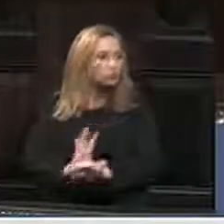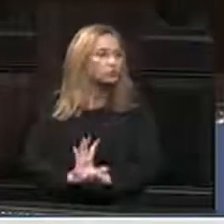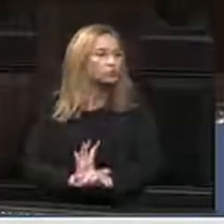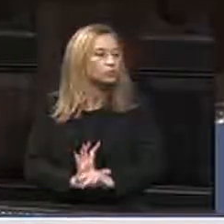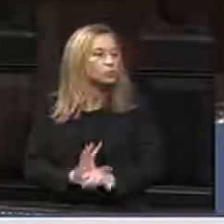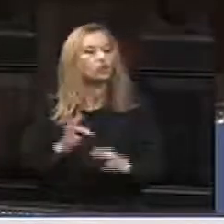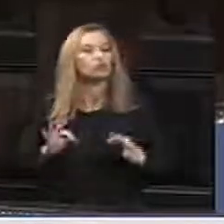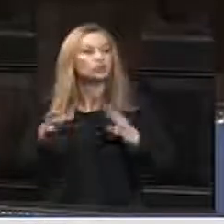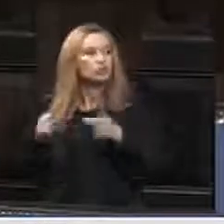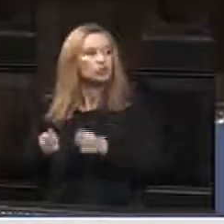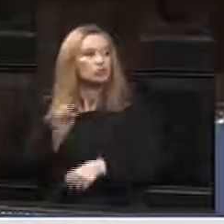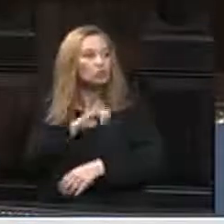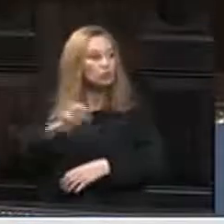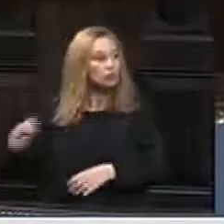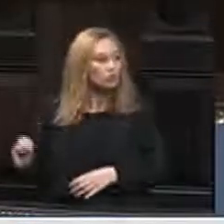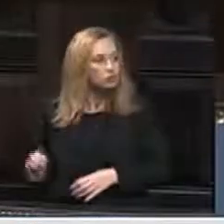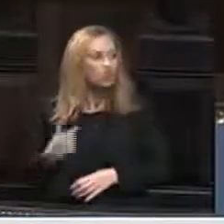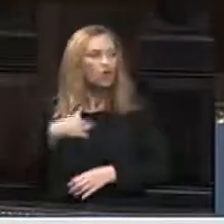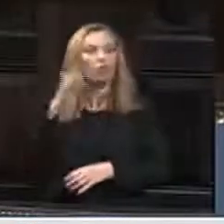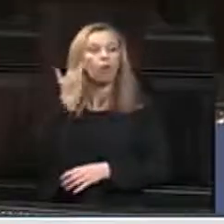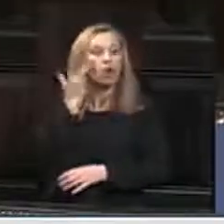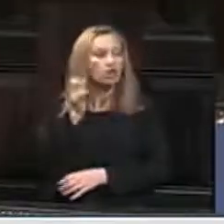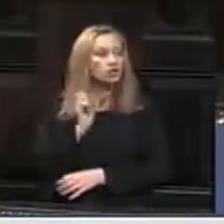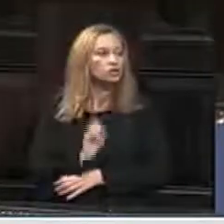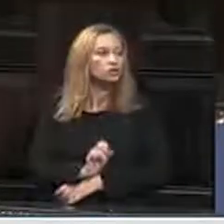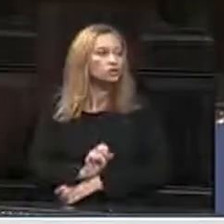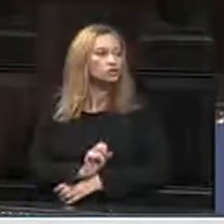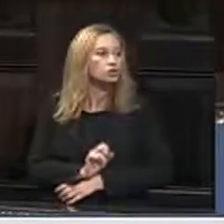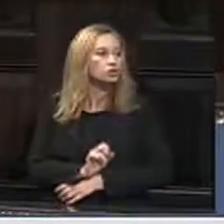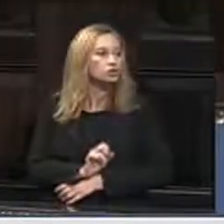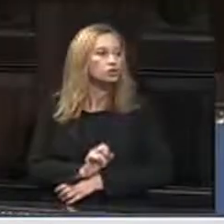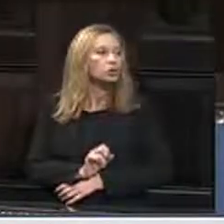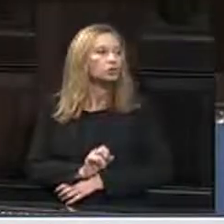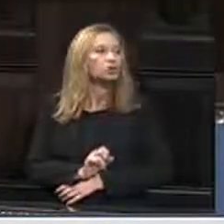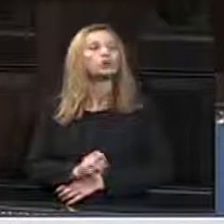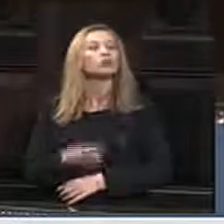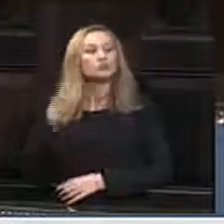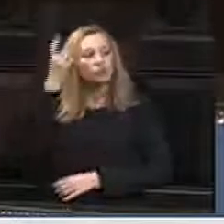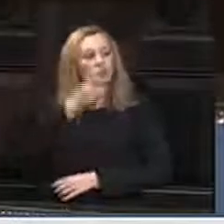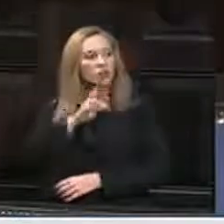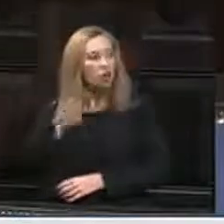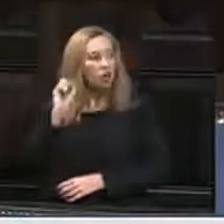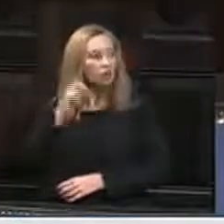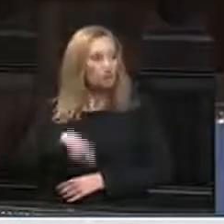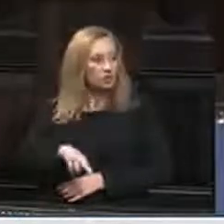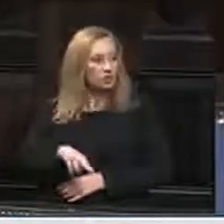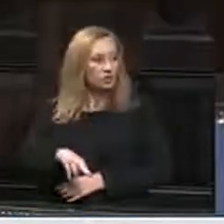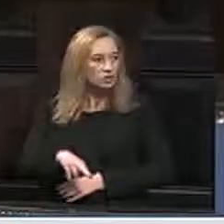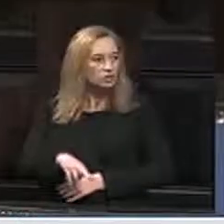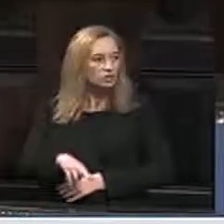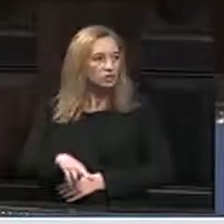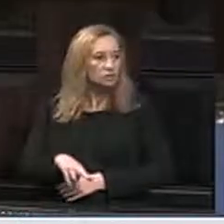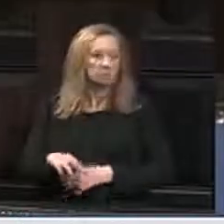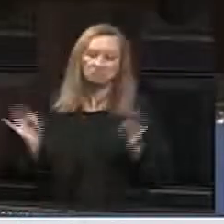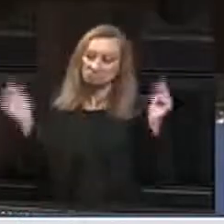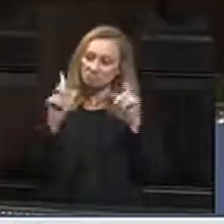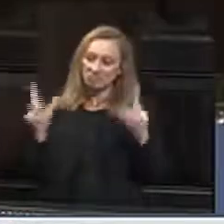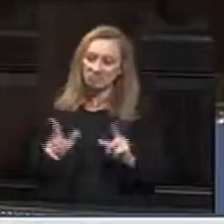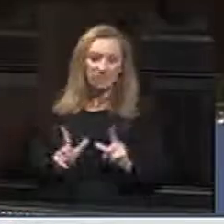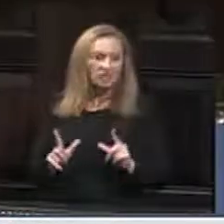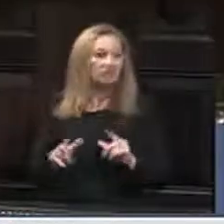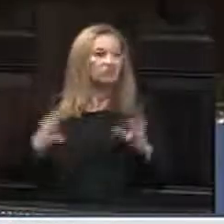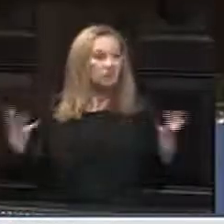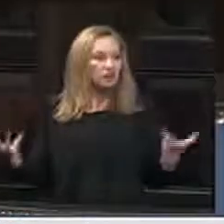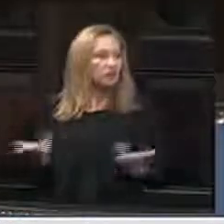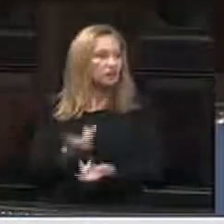seja, tudo isto daí, eu acho que o nobre deputado Robinson Leite foi de uma felicidade tremenda. Vossa Excelência me